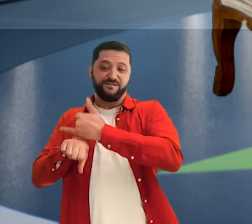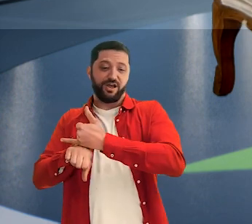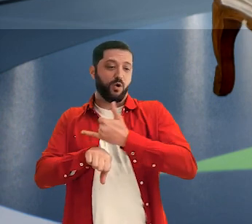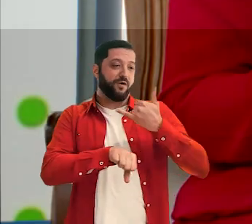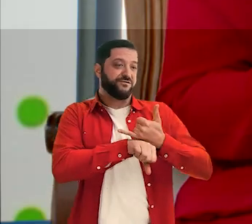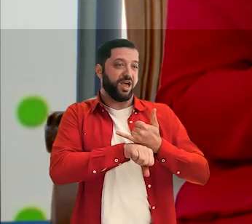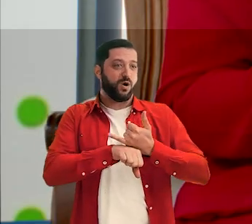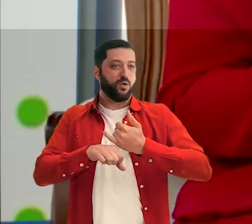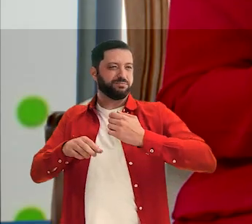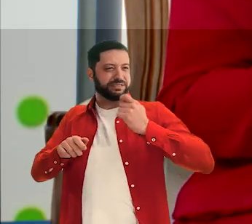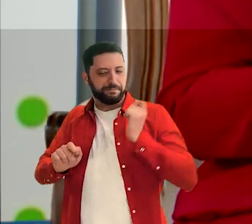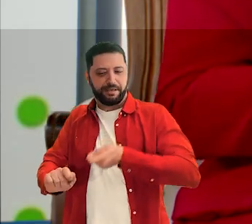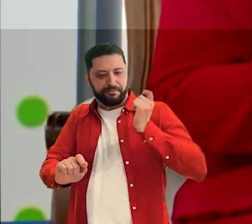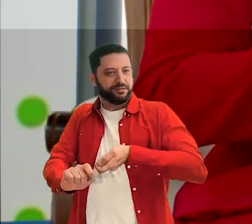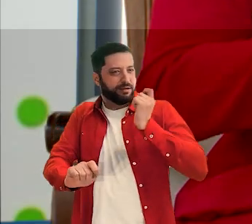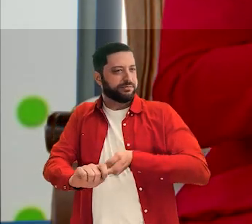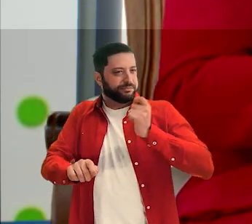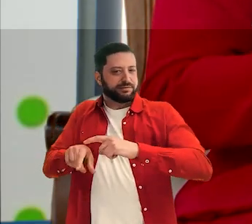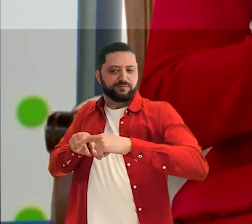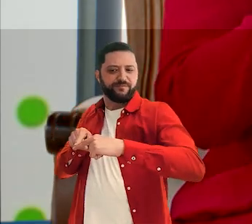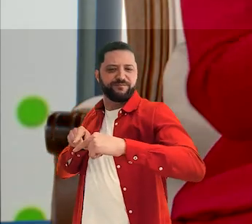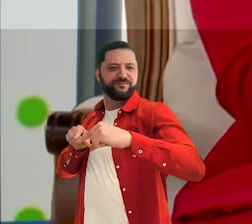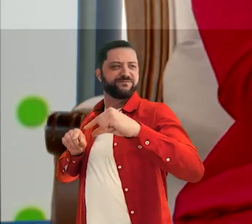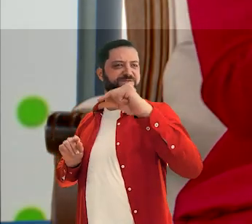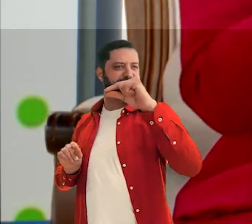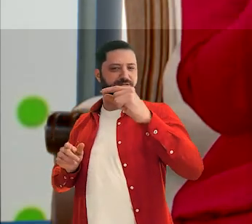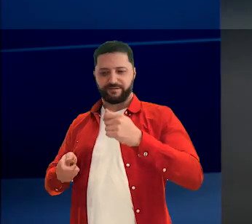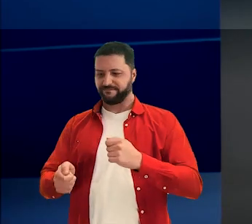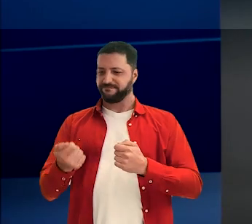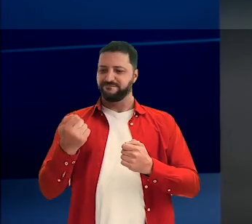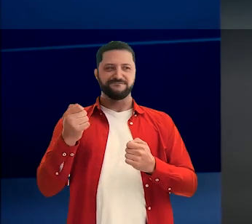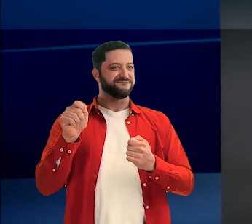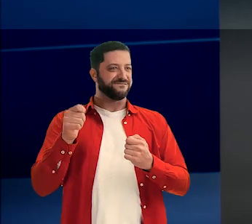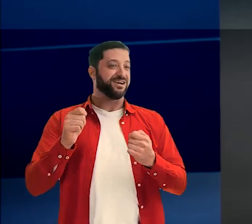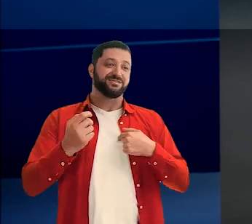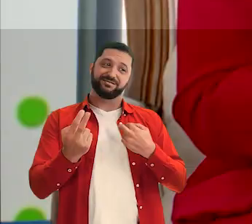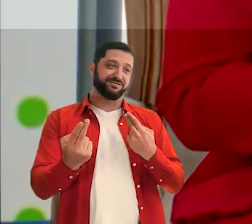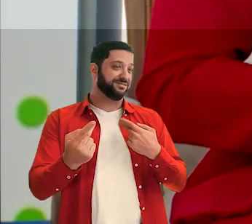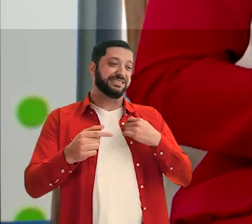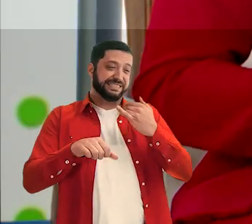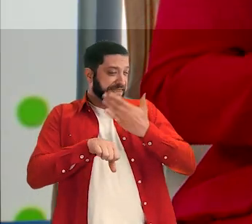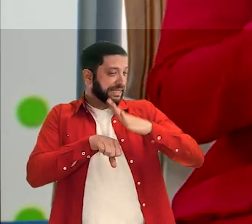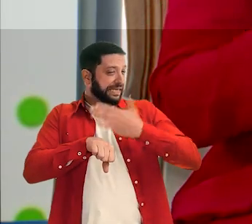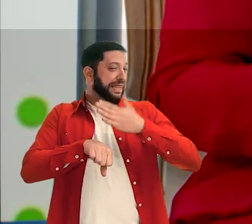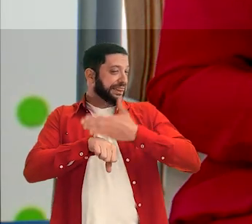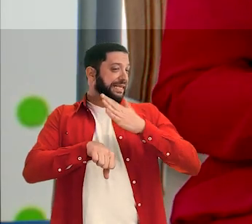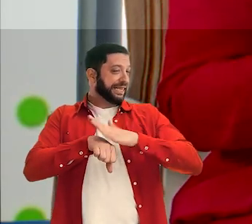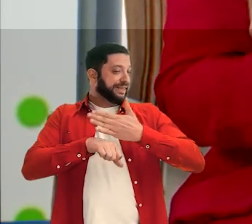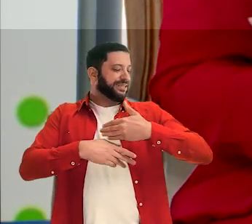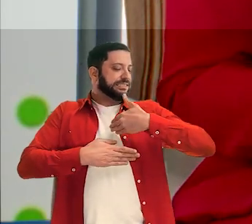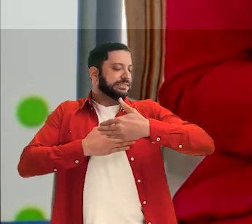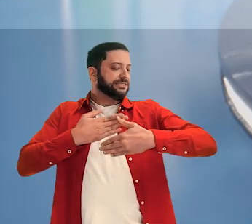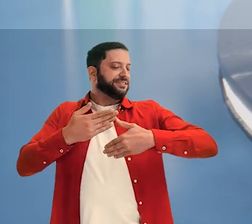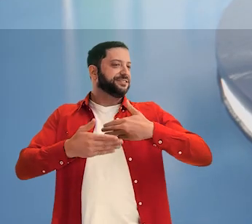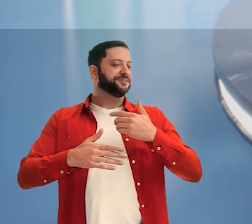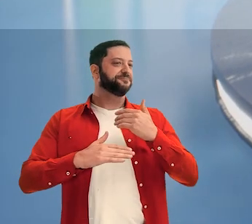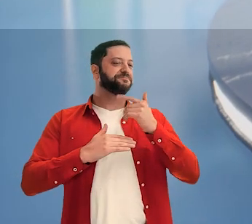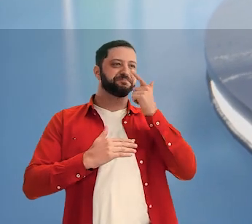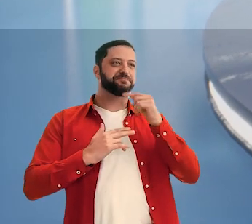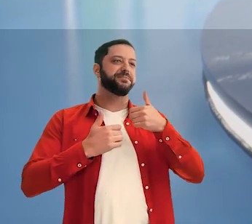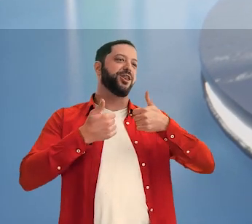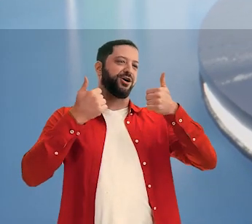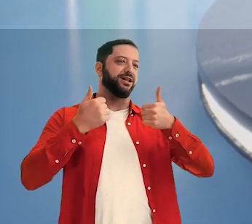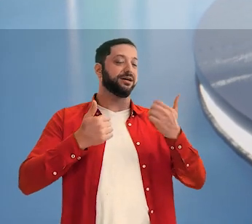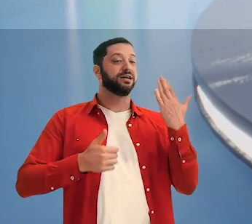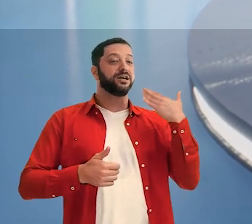ferro afia ferro. Sim. Né? Então, quanto mais você é afiado, melhor você fica. Eu vim de uma família muito